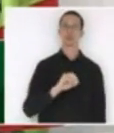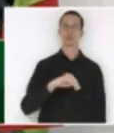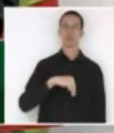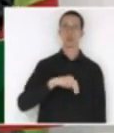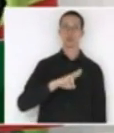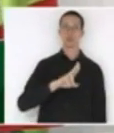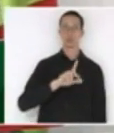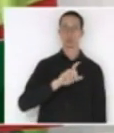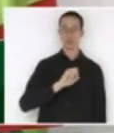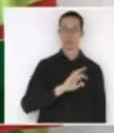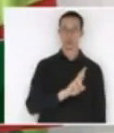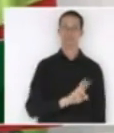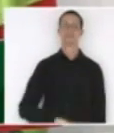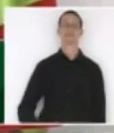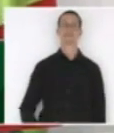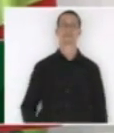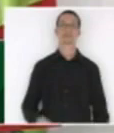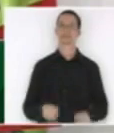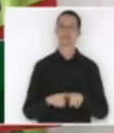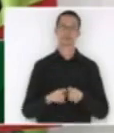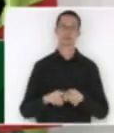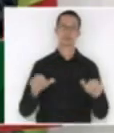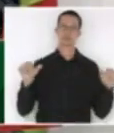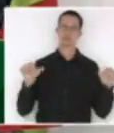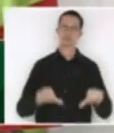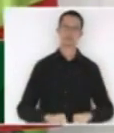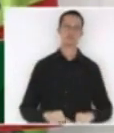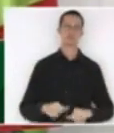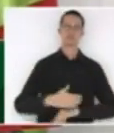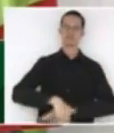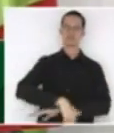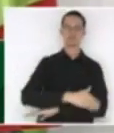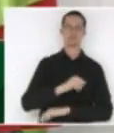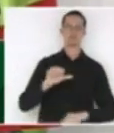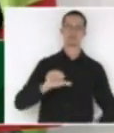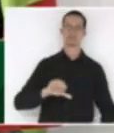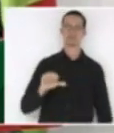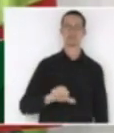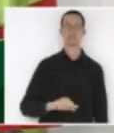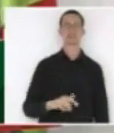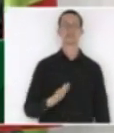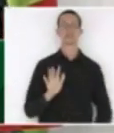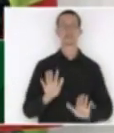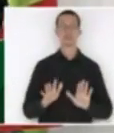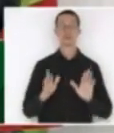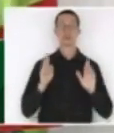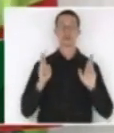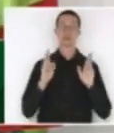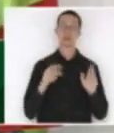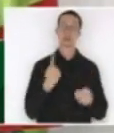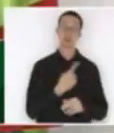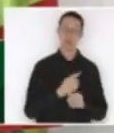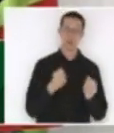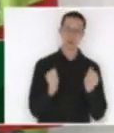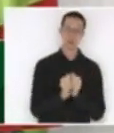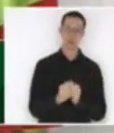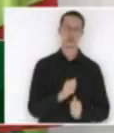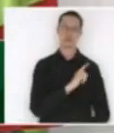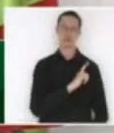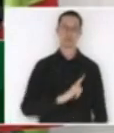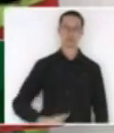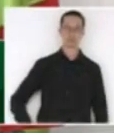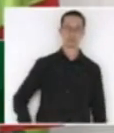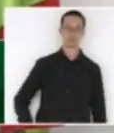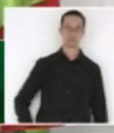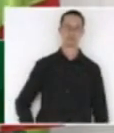deplorável, sem a mínima condições de mobilidade. Mas que nós possamos, junto ao governo do Estado, e aí, Manuel Mota,